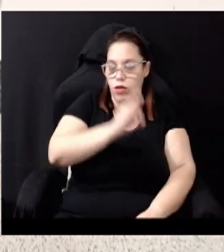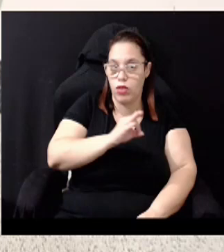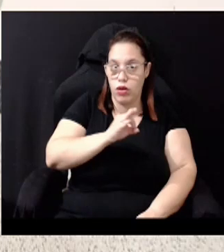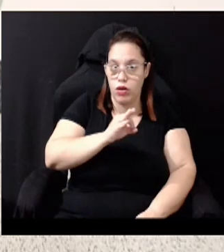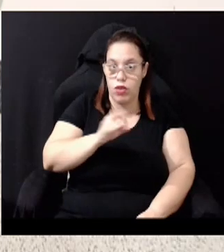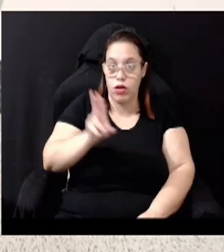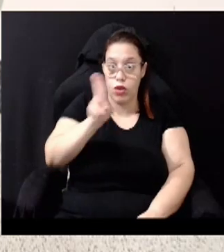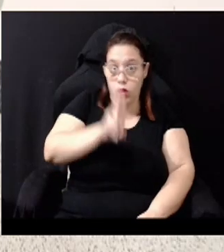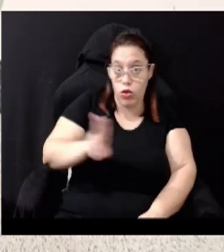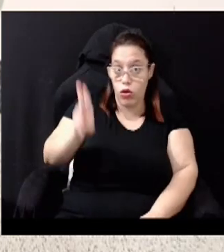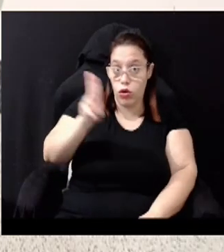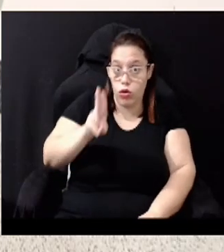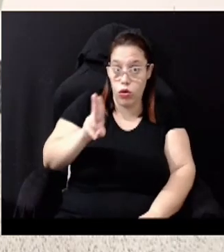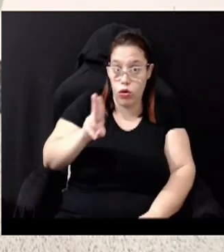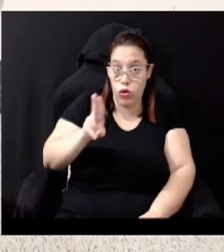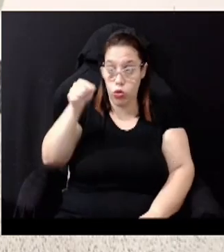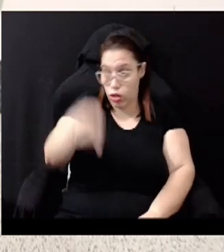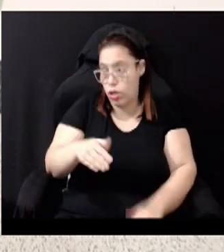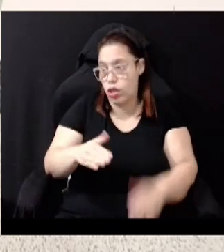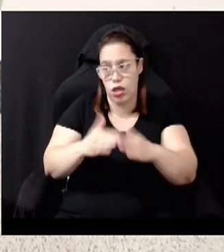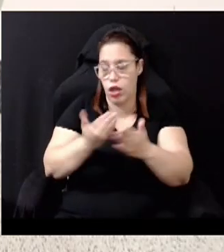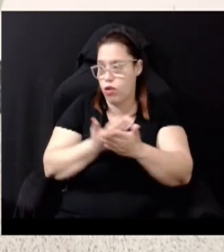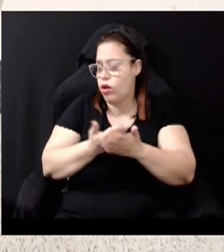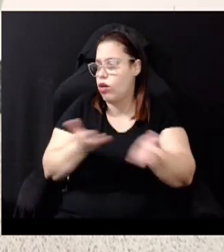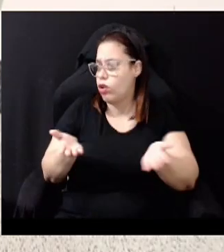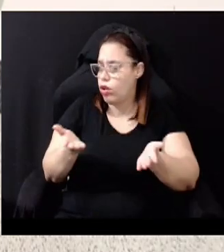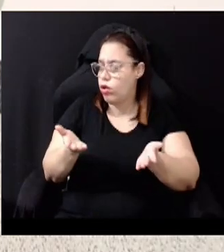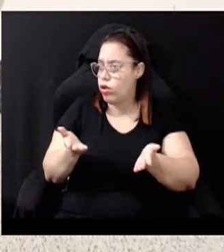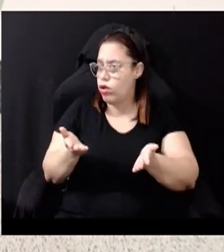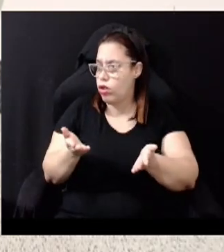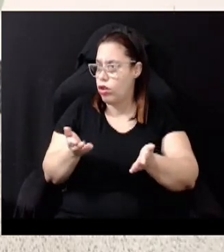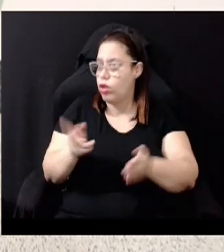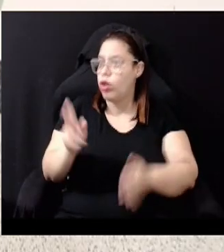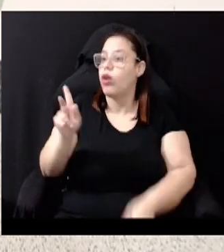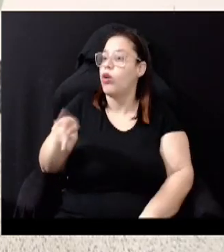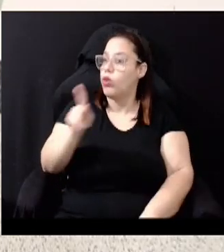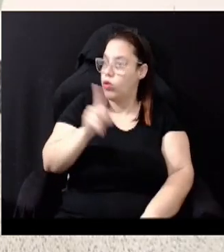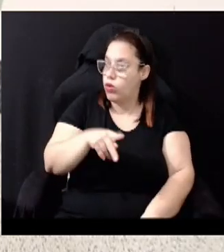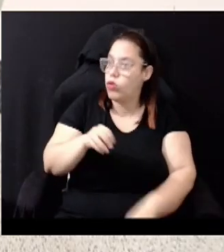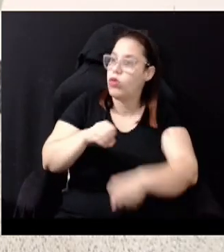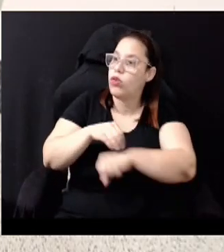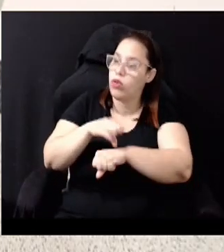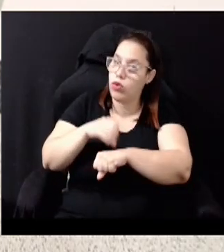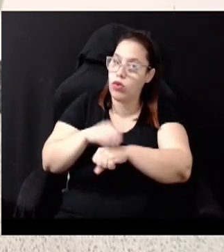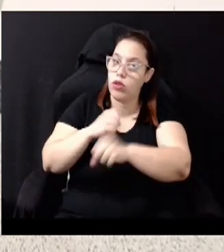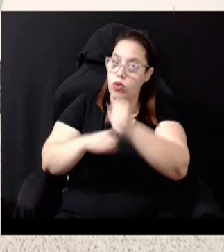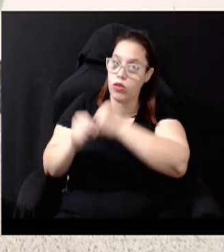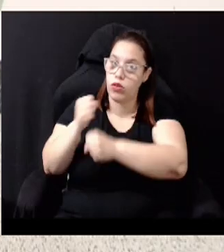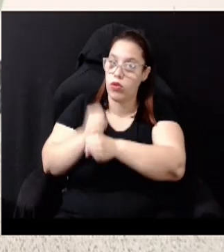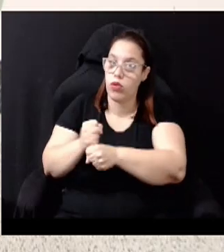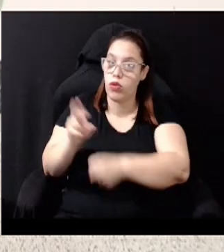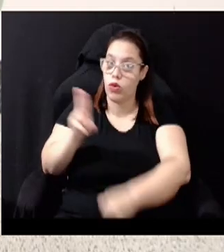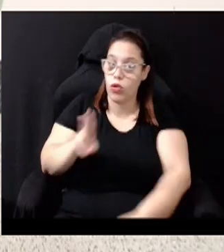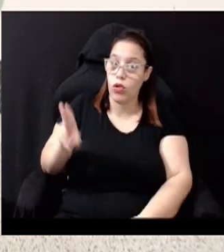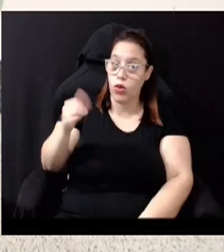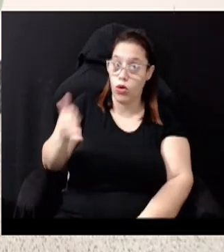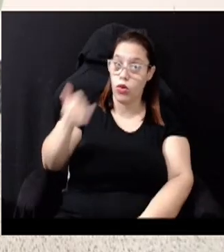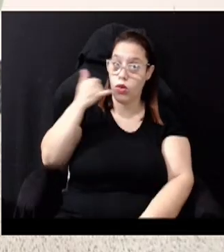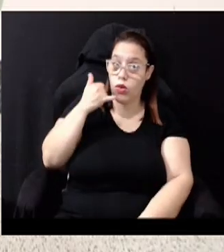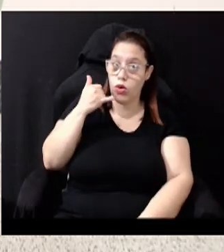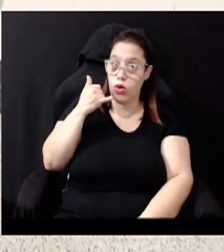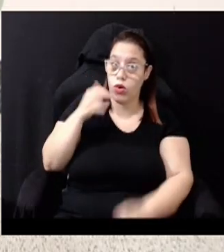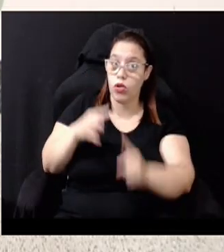aleatório. Mas, se um professor pedir, como aconteceu no passado, eu quero usar o celular como uma ferramenta de